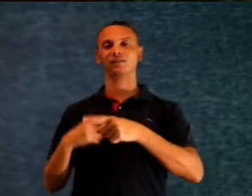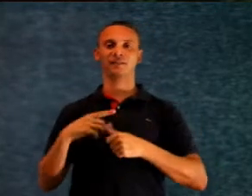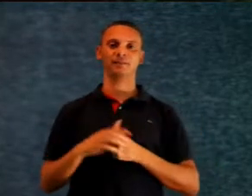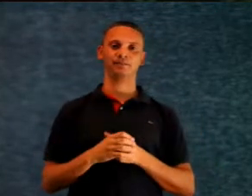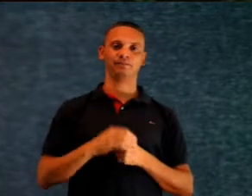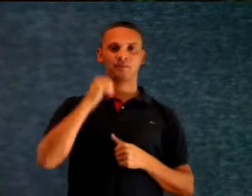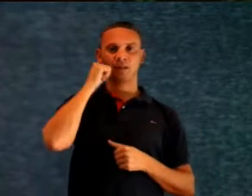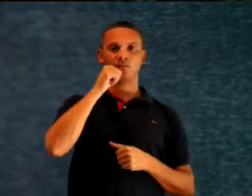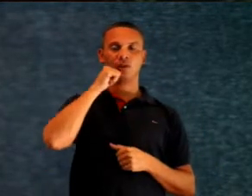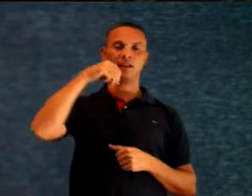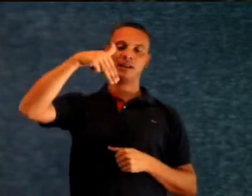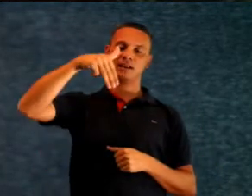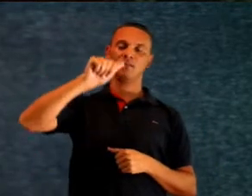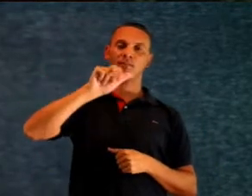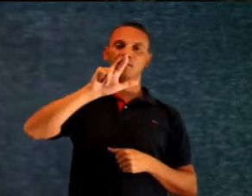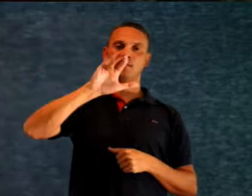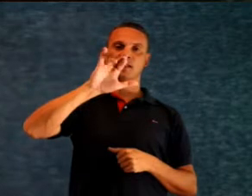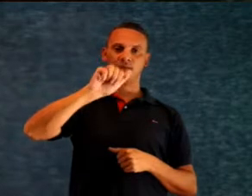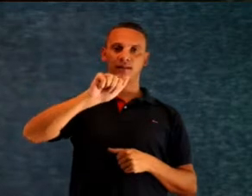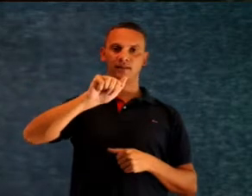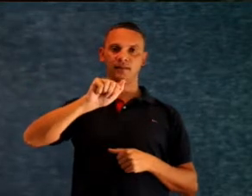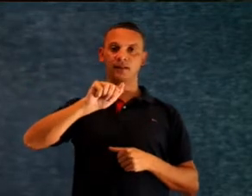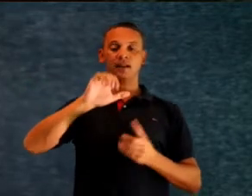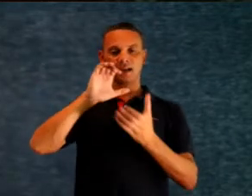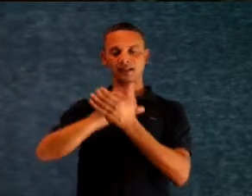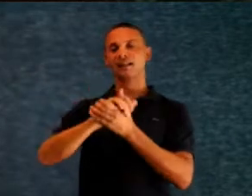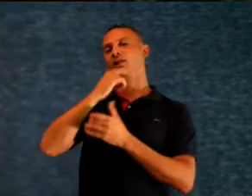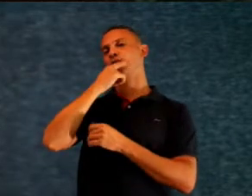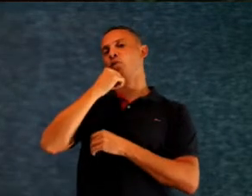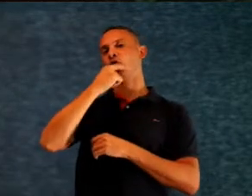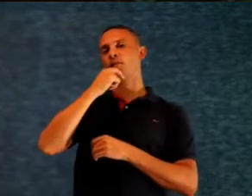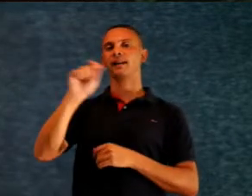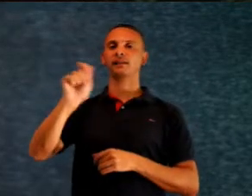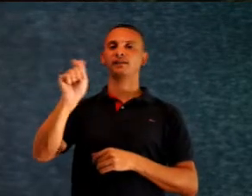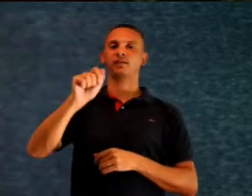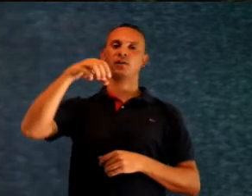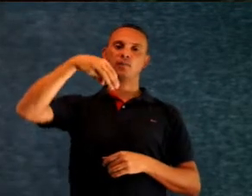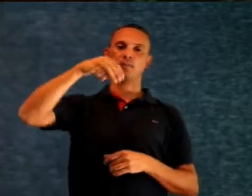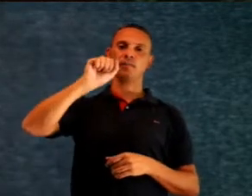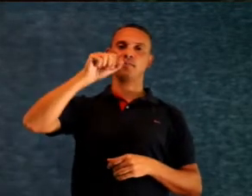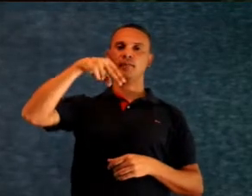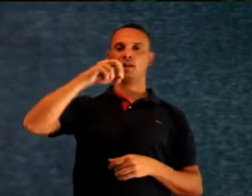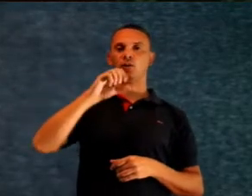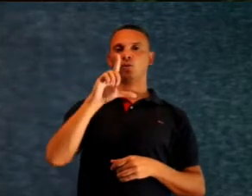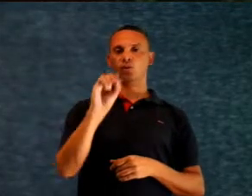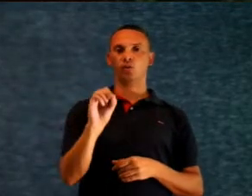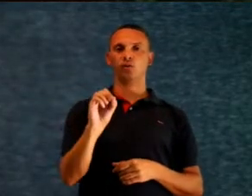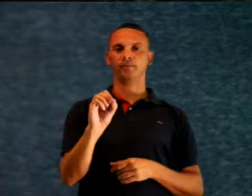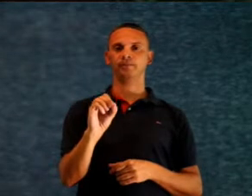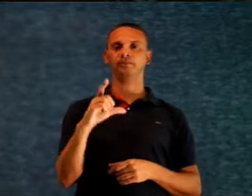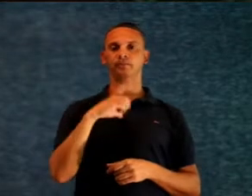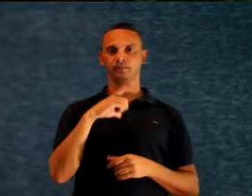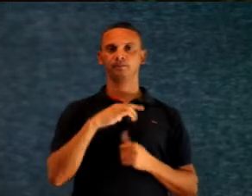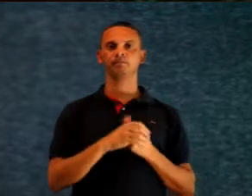eu disse, foi casada com este argentino, um grande poeta, grande tradutor, intelectual ilustre da